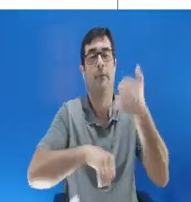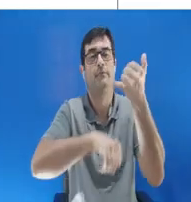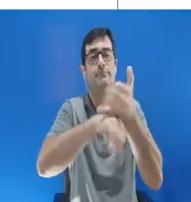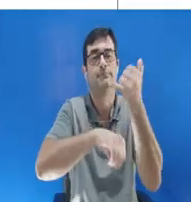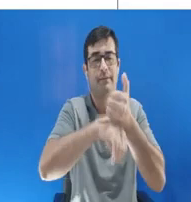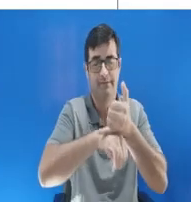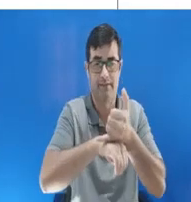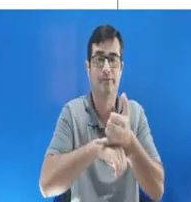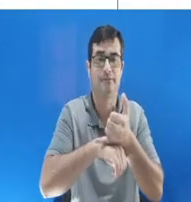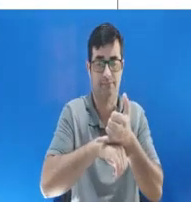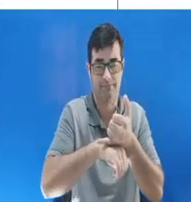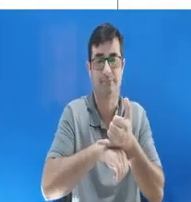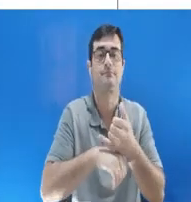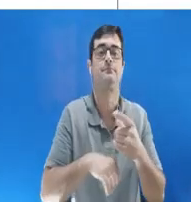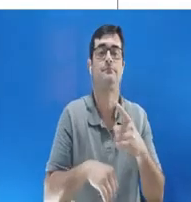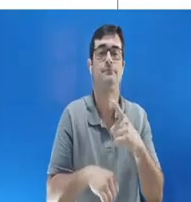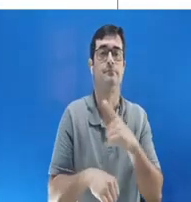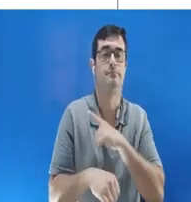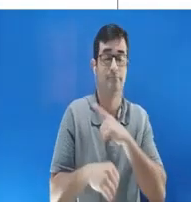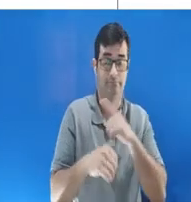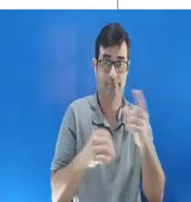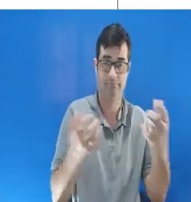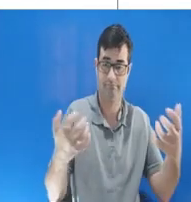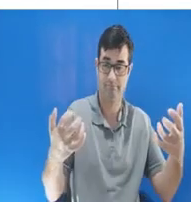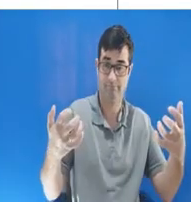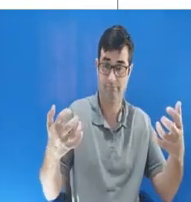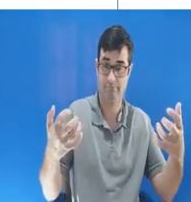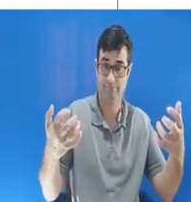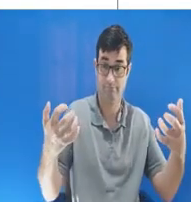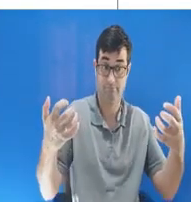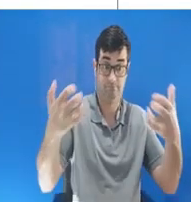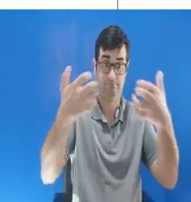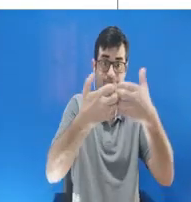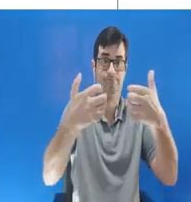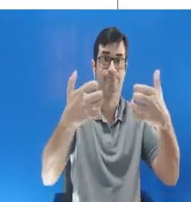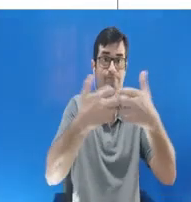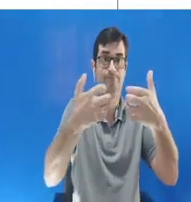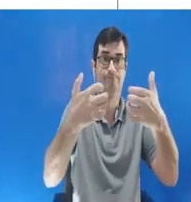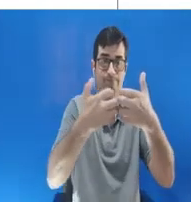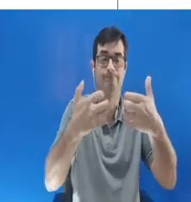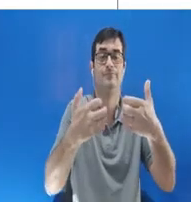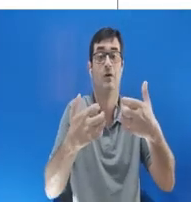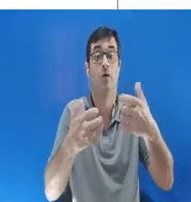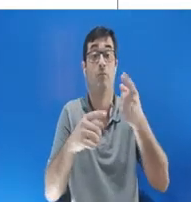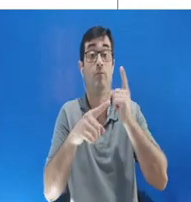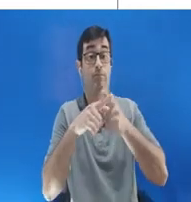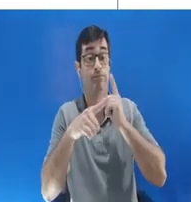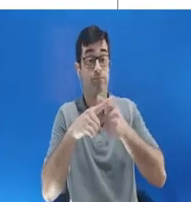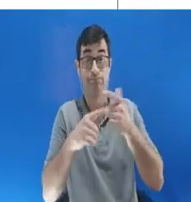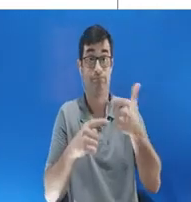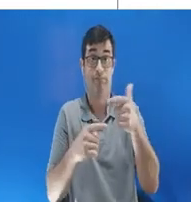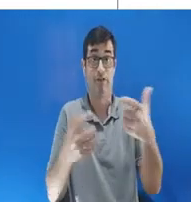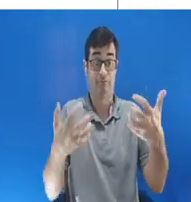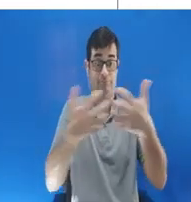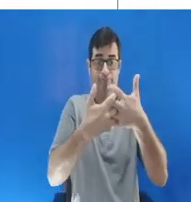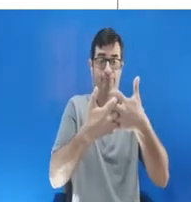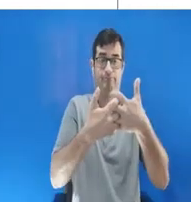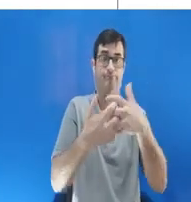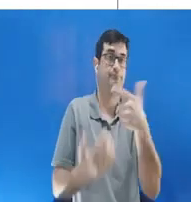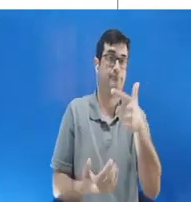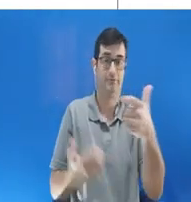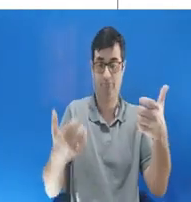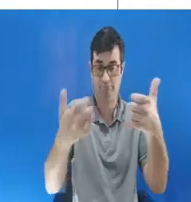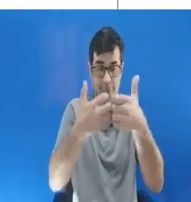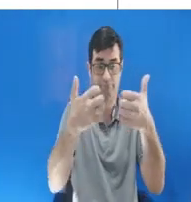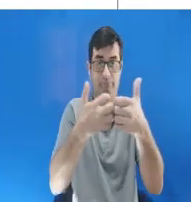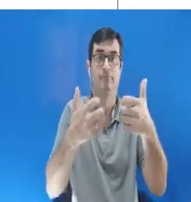considera na ligação metálica, né, que ocorra a sobreposição de orbitais, isso tende que